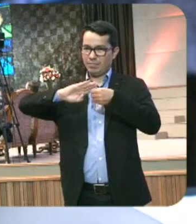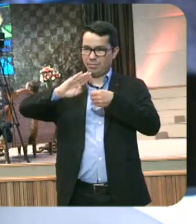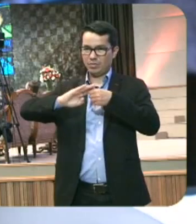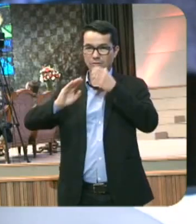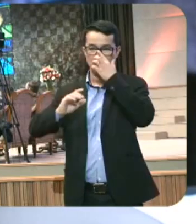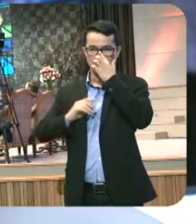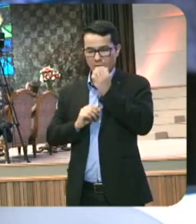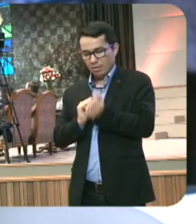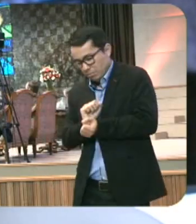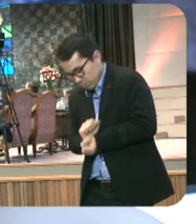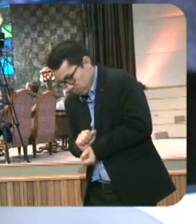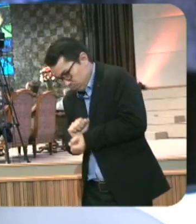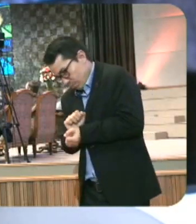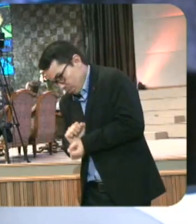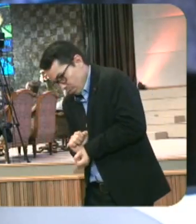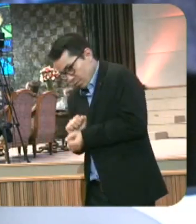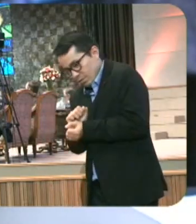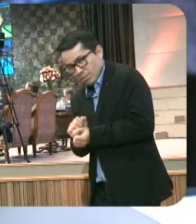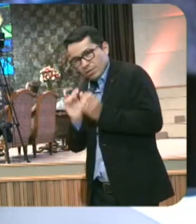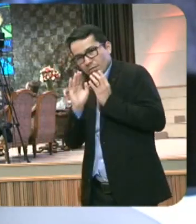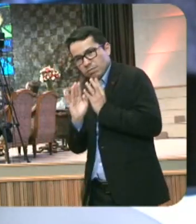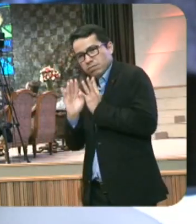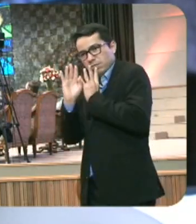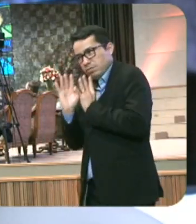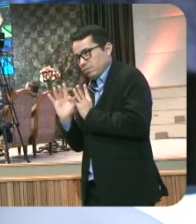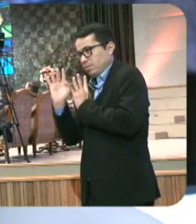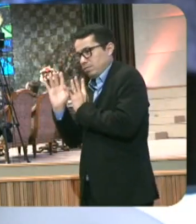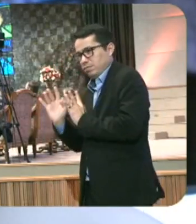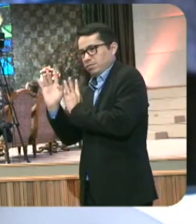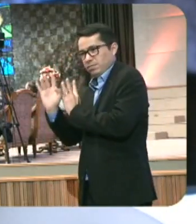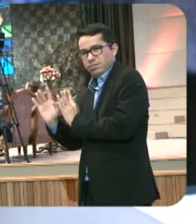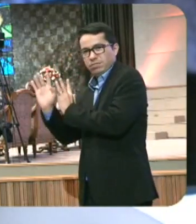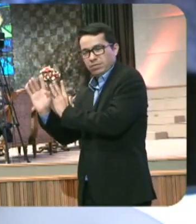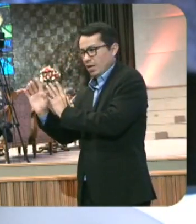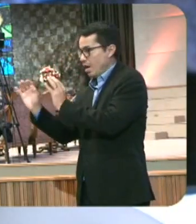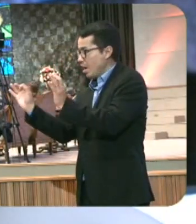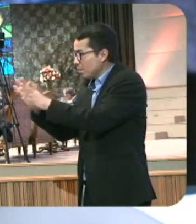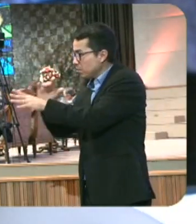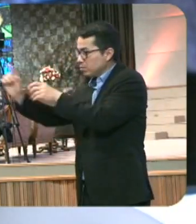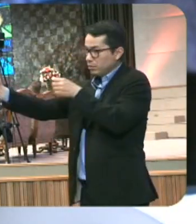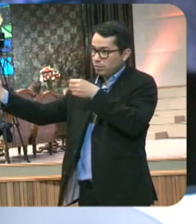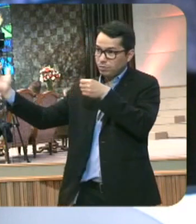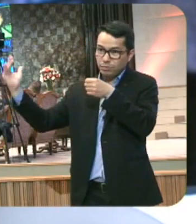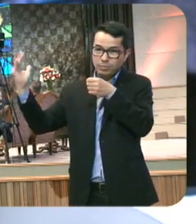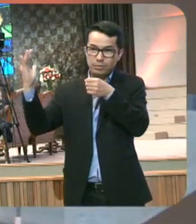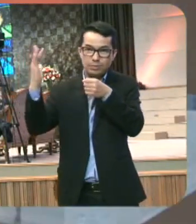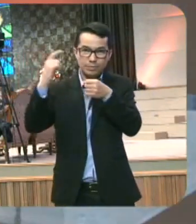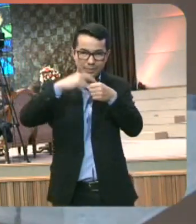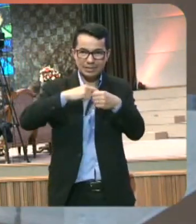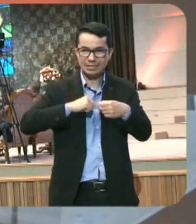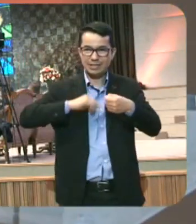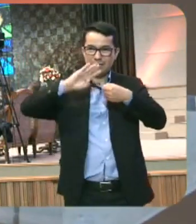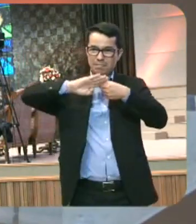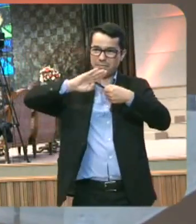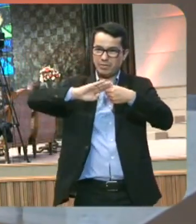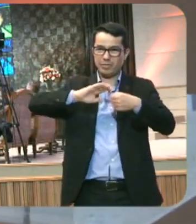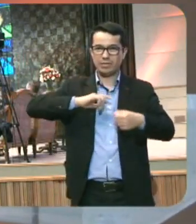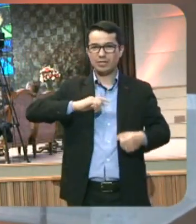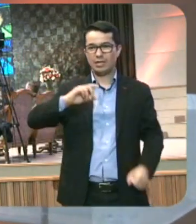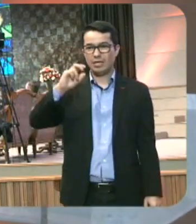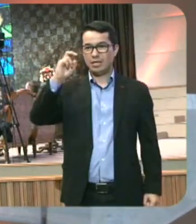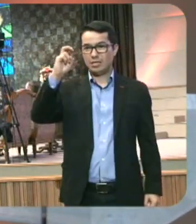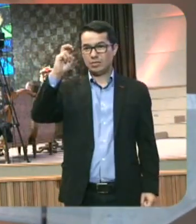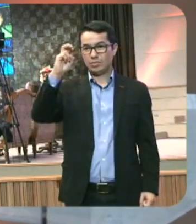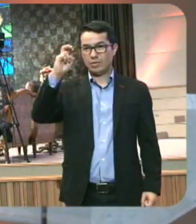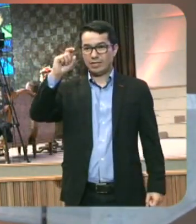dos judeus para a sua terra, depois do cativeiro babilônico, voltam